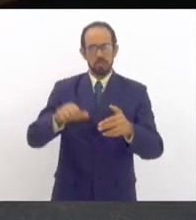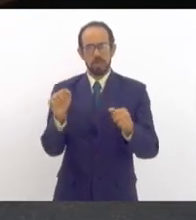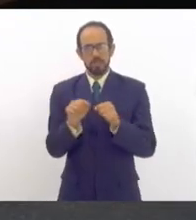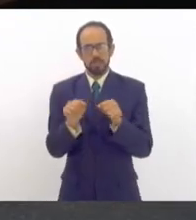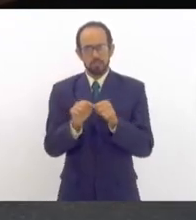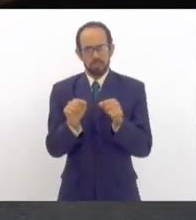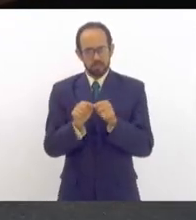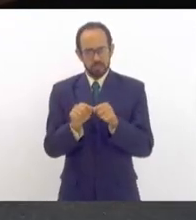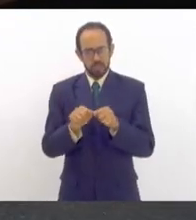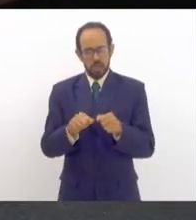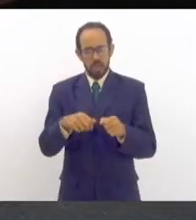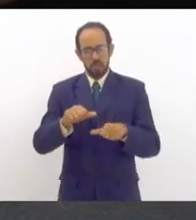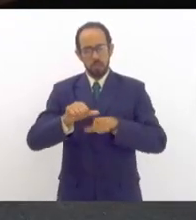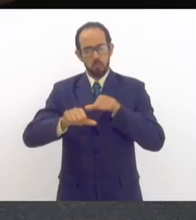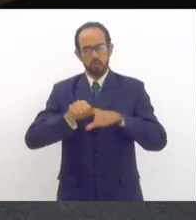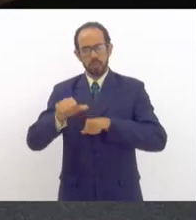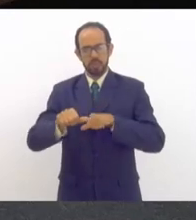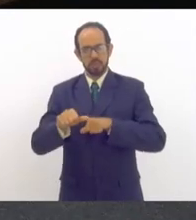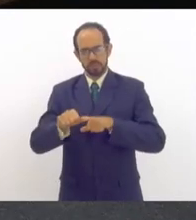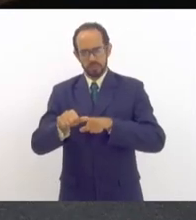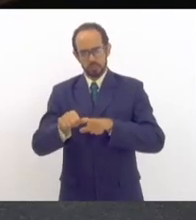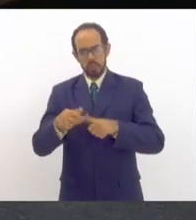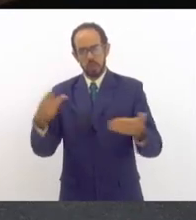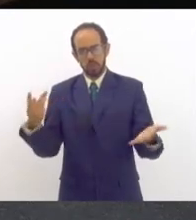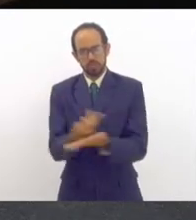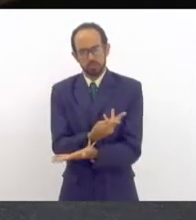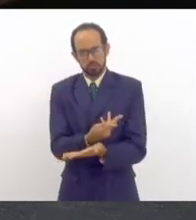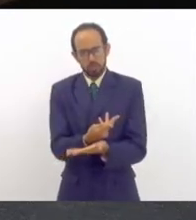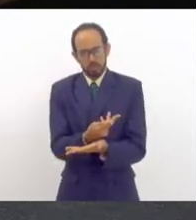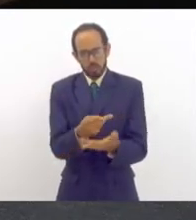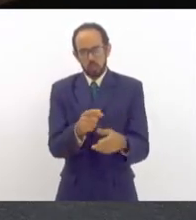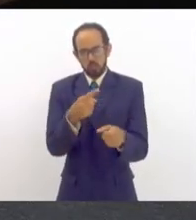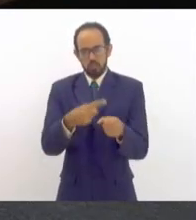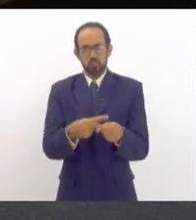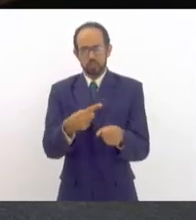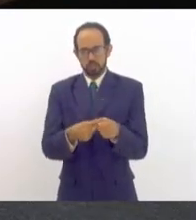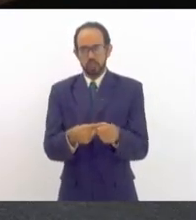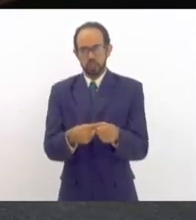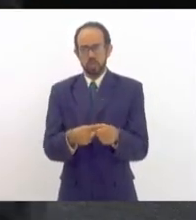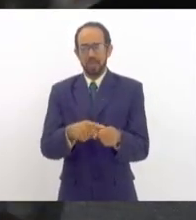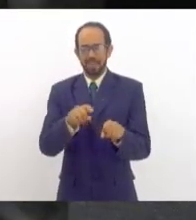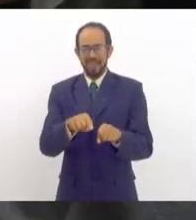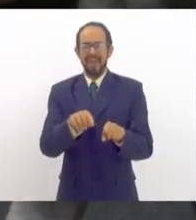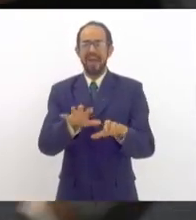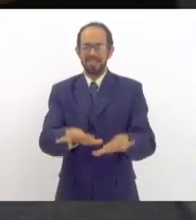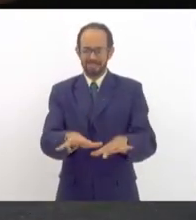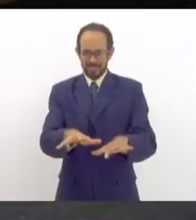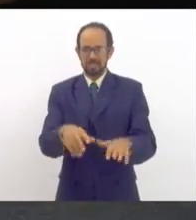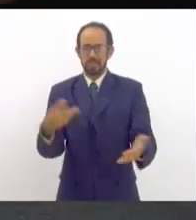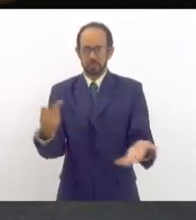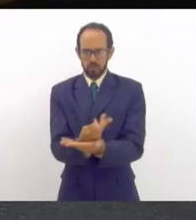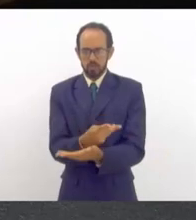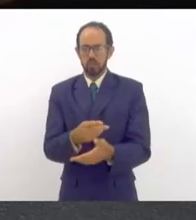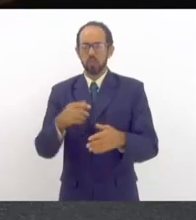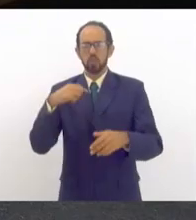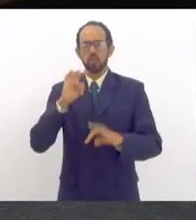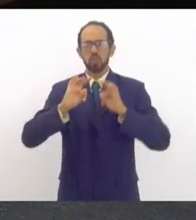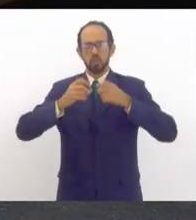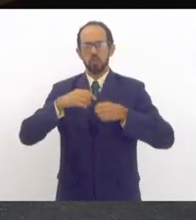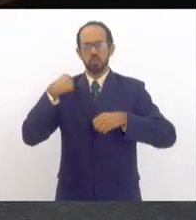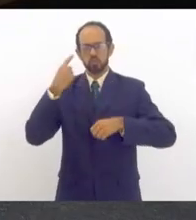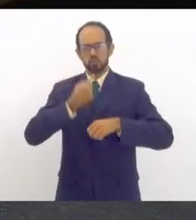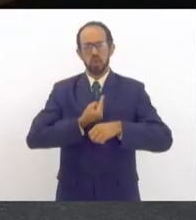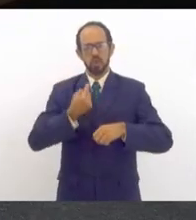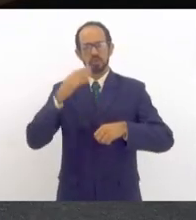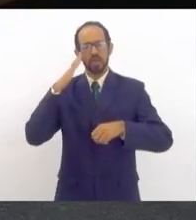de seus municípios pudesse começar a mudar e é isso que aconteceu Todos nós sabemos que todos os municípios têm direito